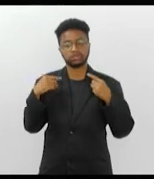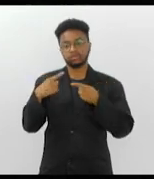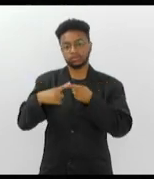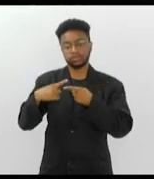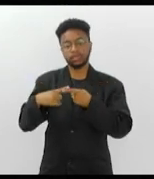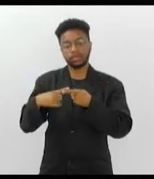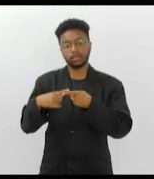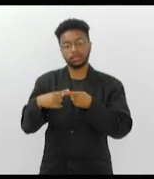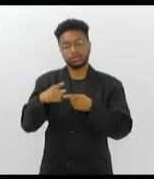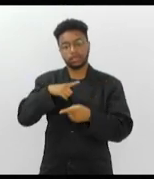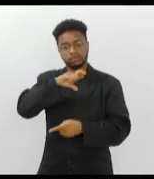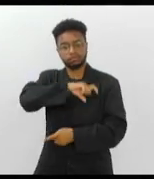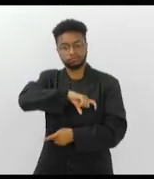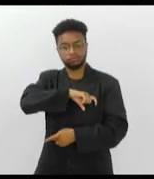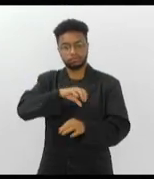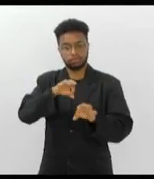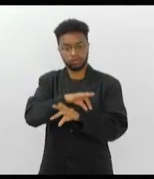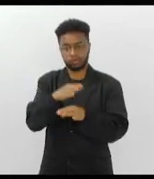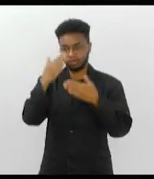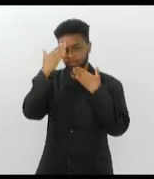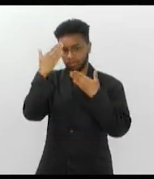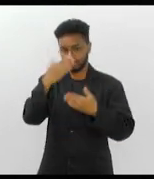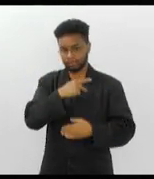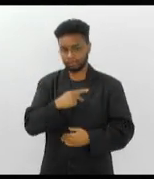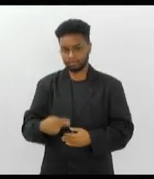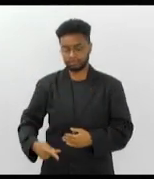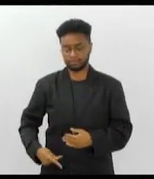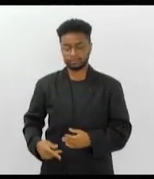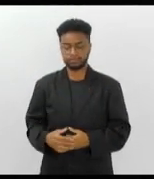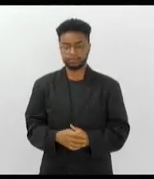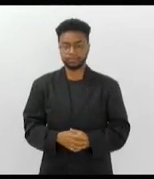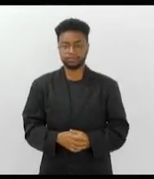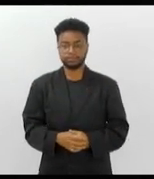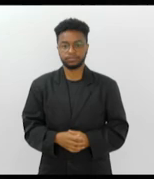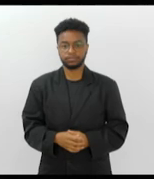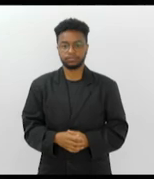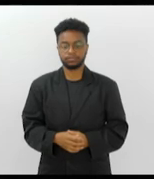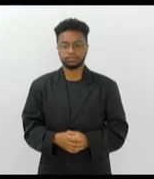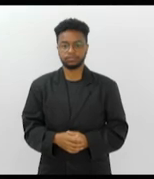devidamente habilitados. Muito obrigado, senhor presidente.